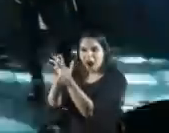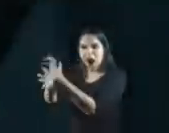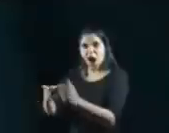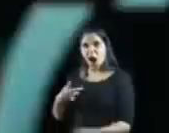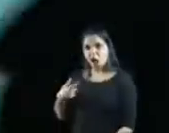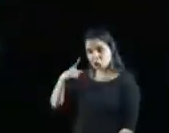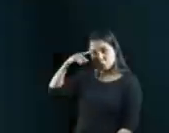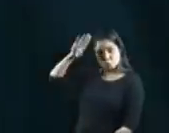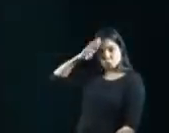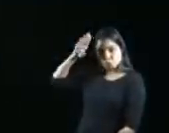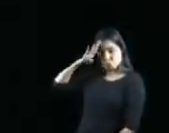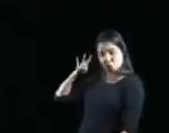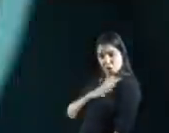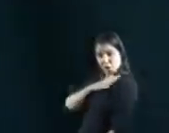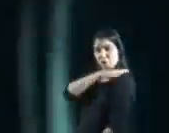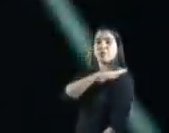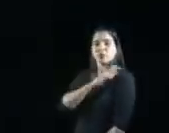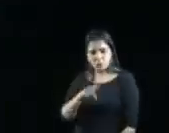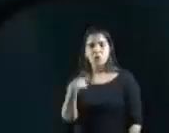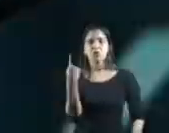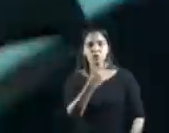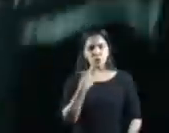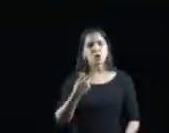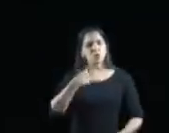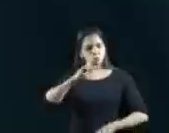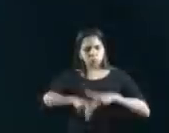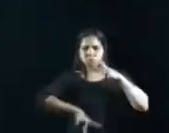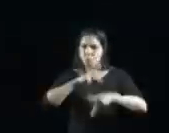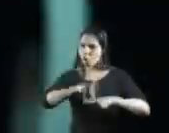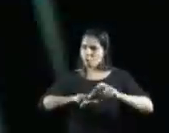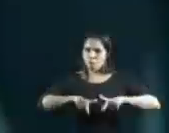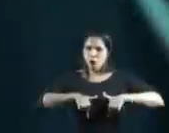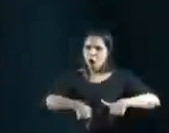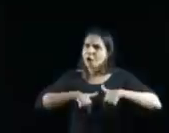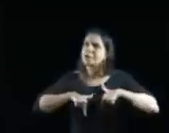generais, pois somos do povo os ativos,